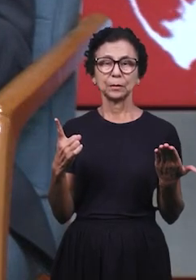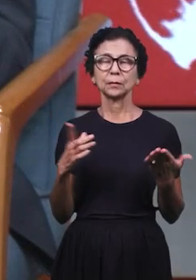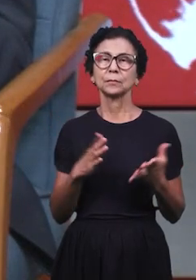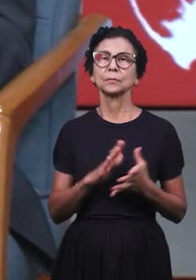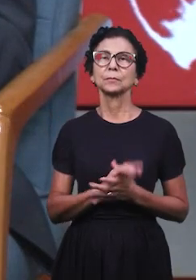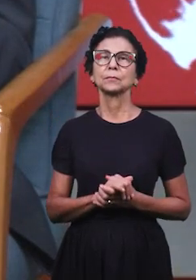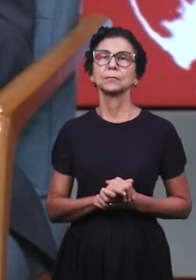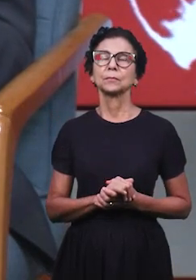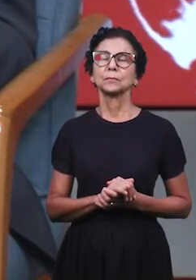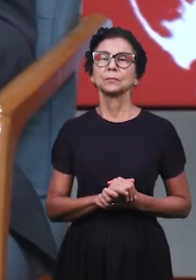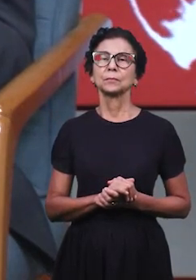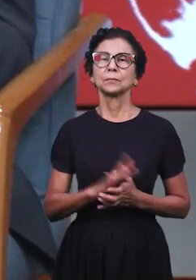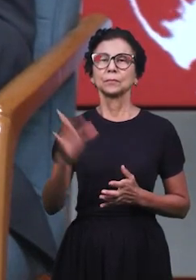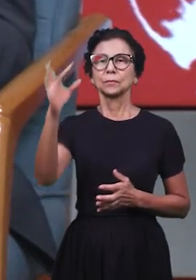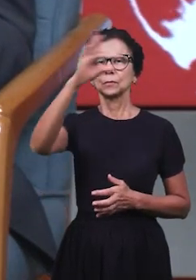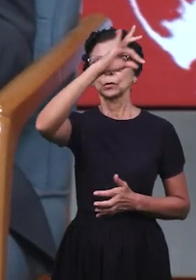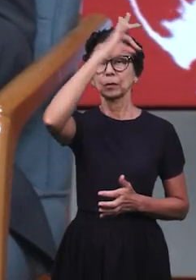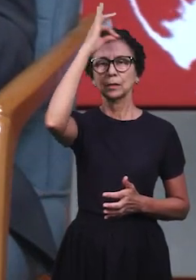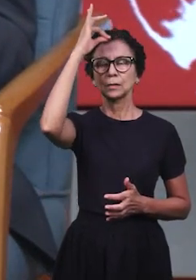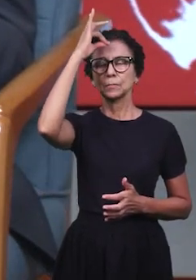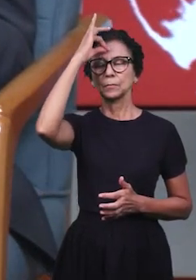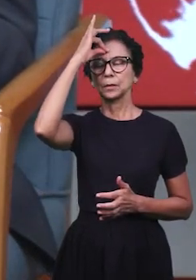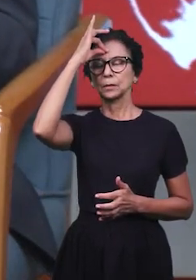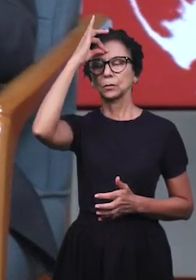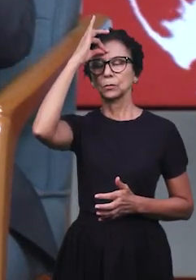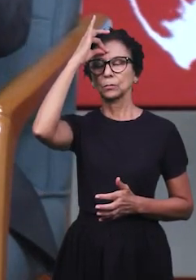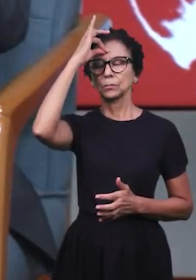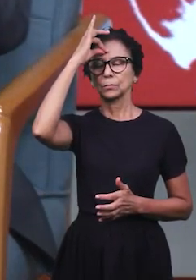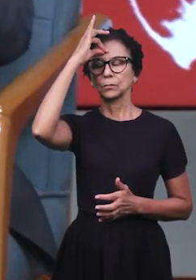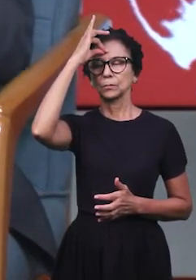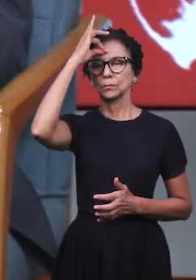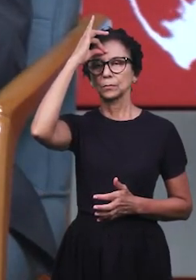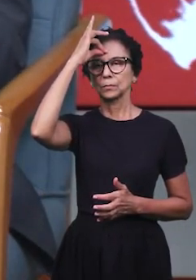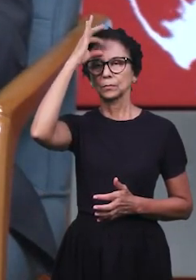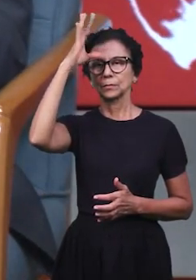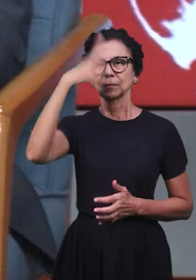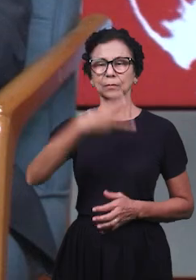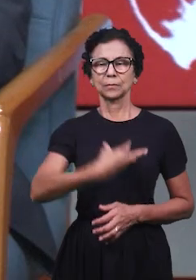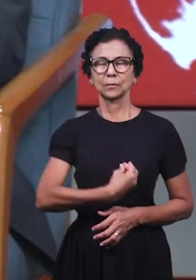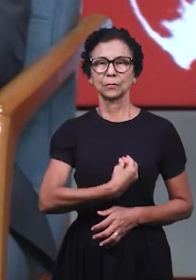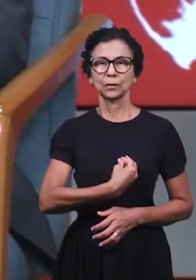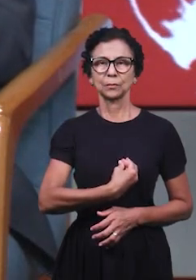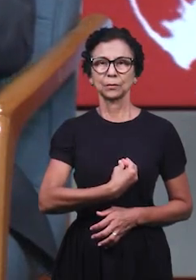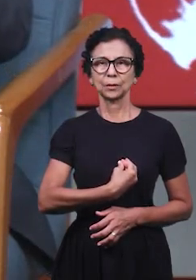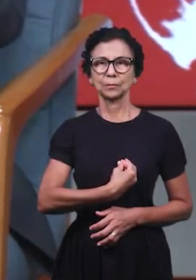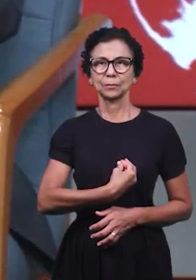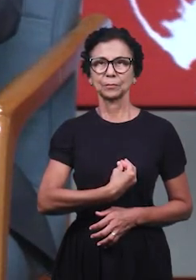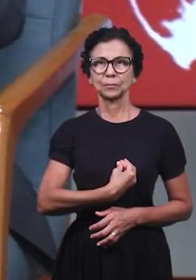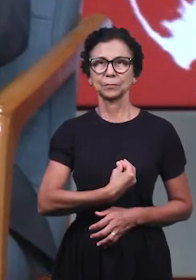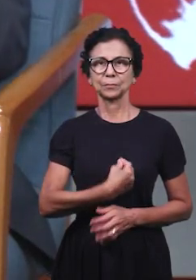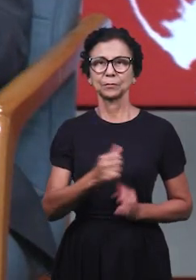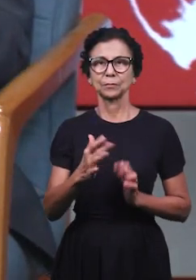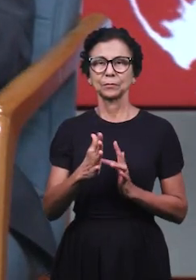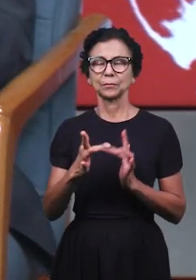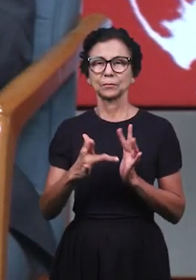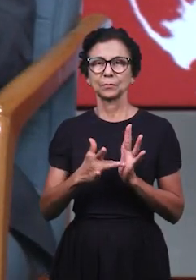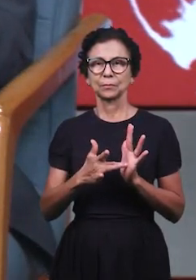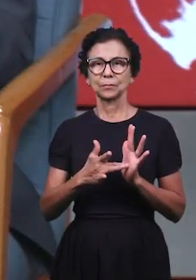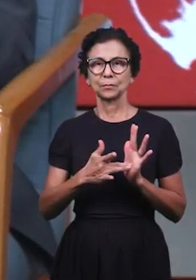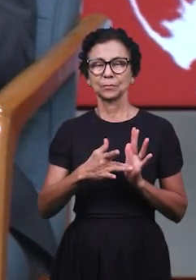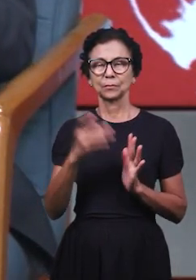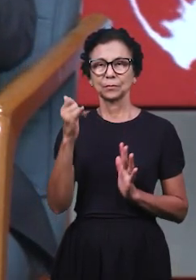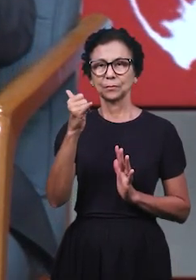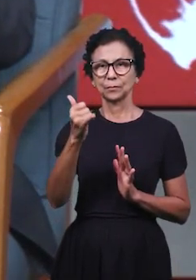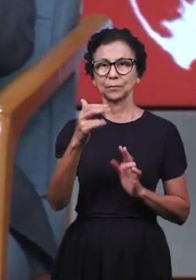palavra pelo Espírito, quando a palavra naquele momento ela é viva, Jesus está se revelando através da